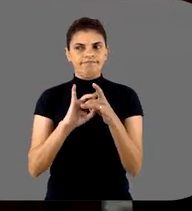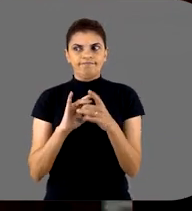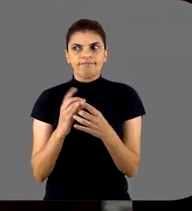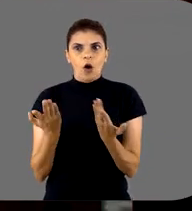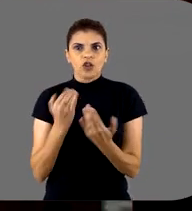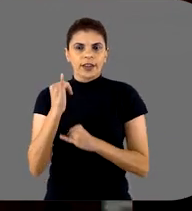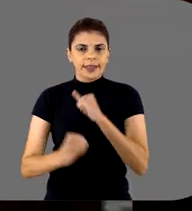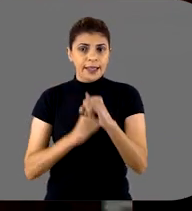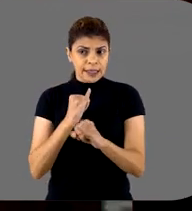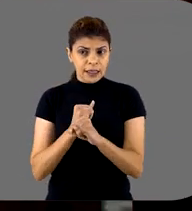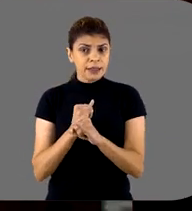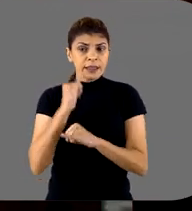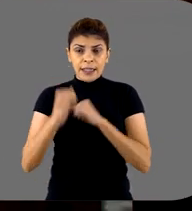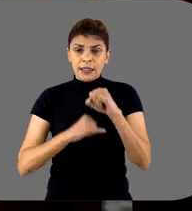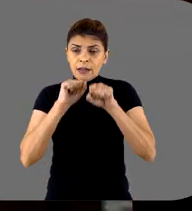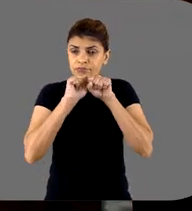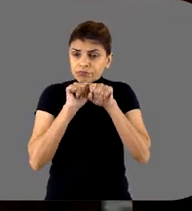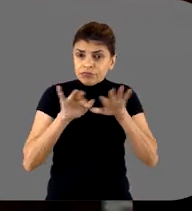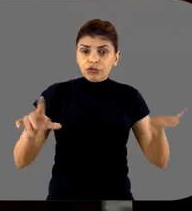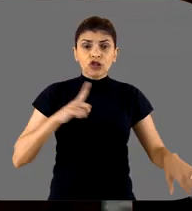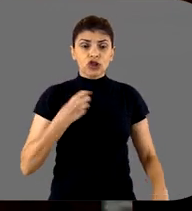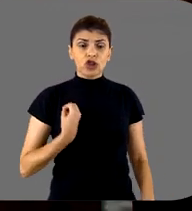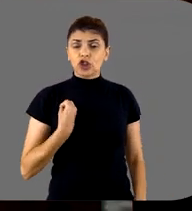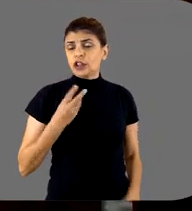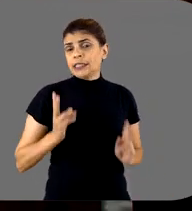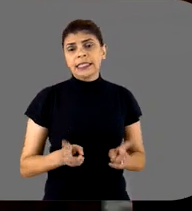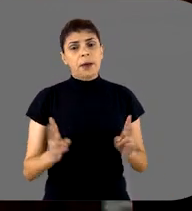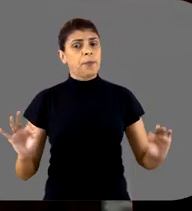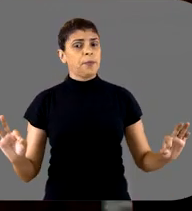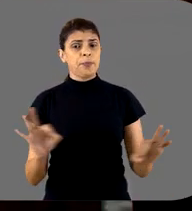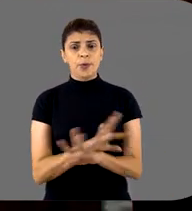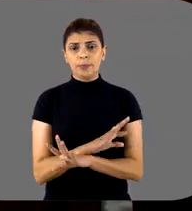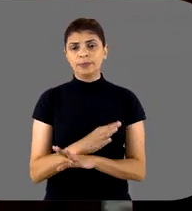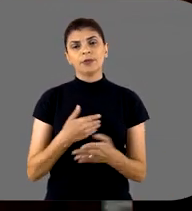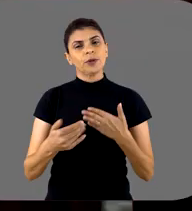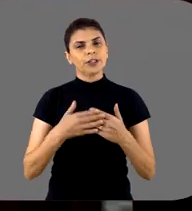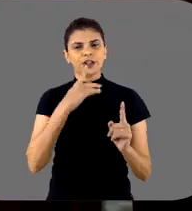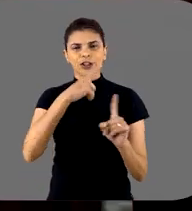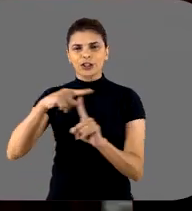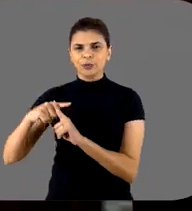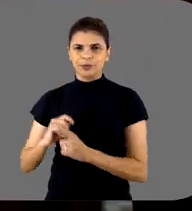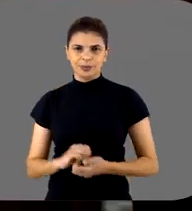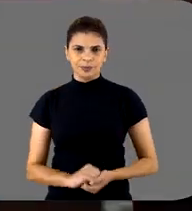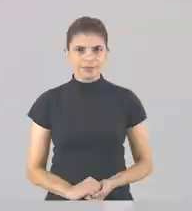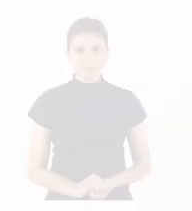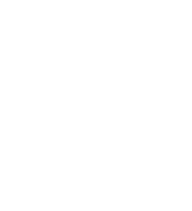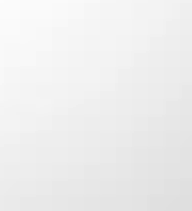internet atual, onde as informações simplesmente vão estar lá sempre e todas, de todos os tipos.